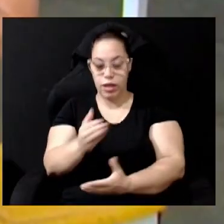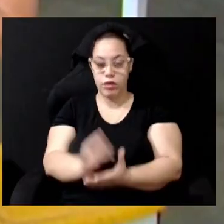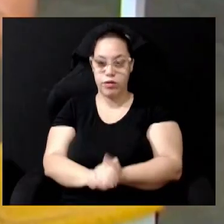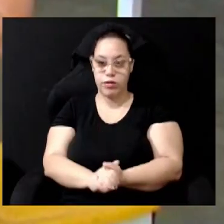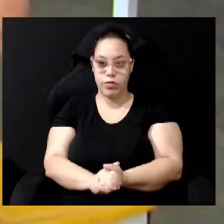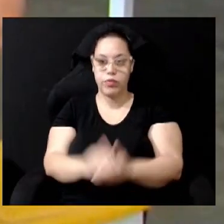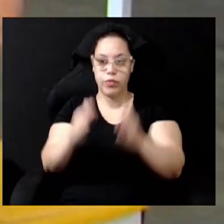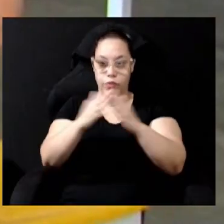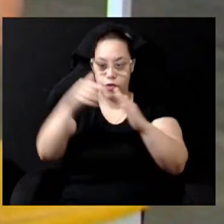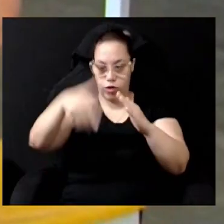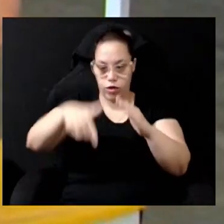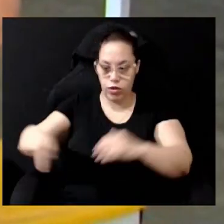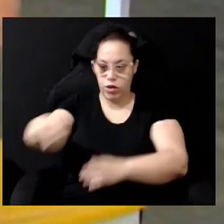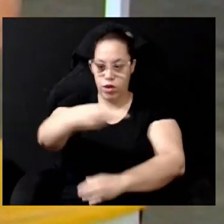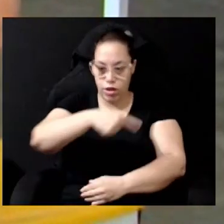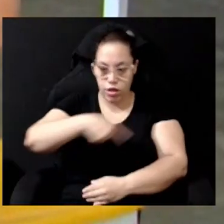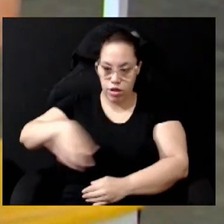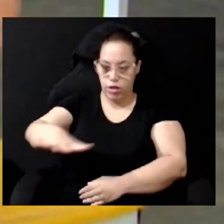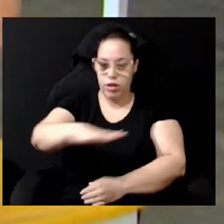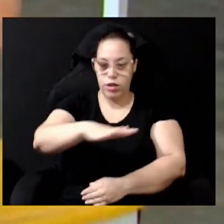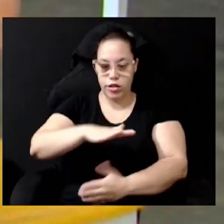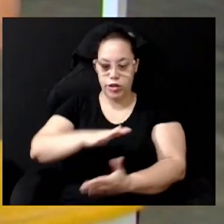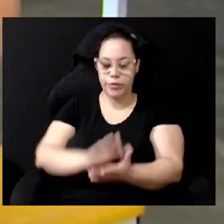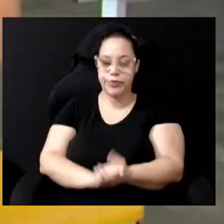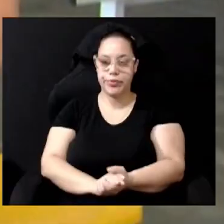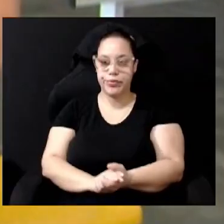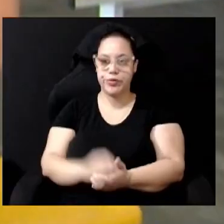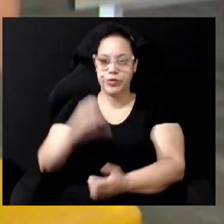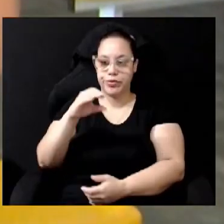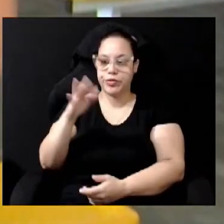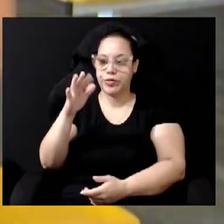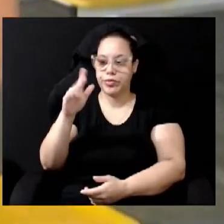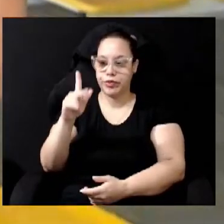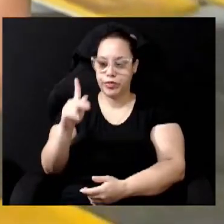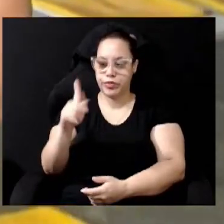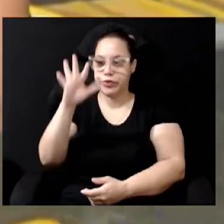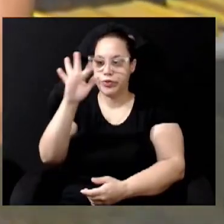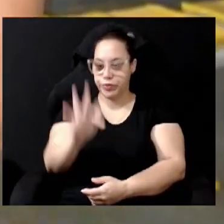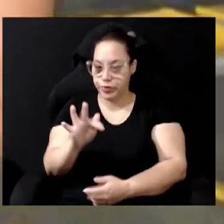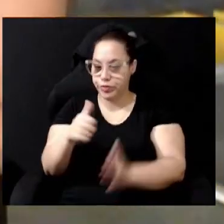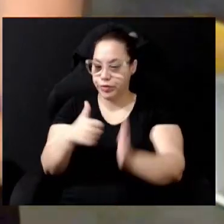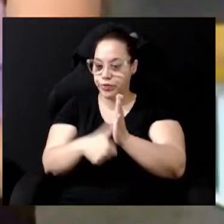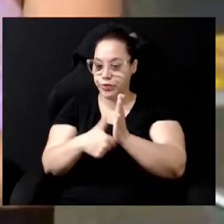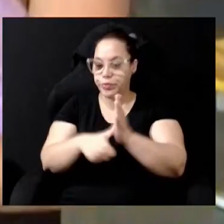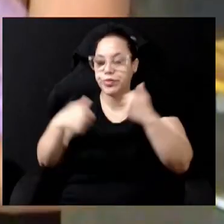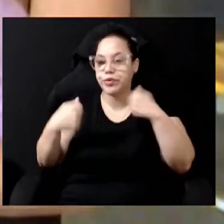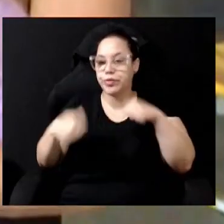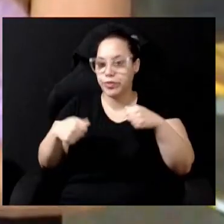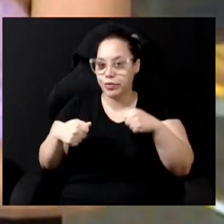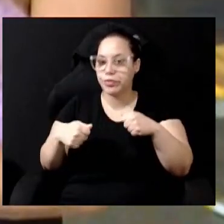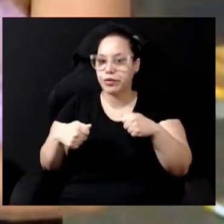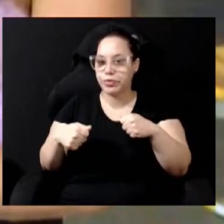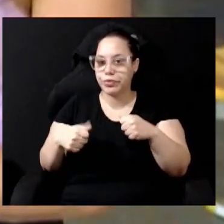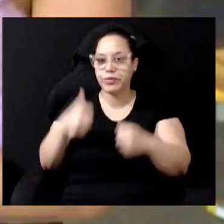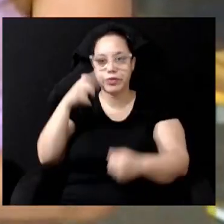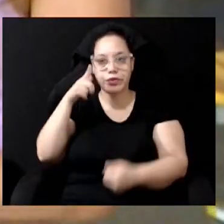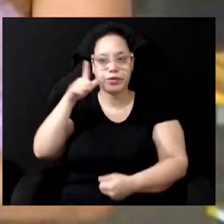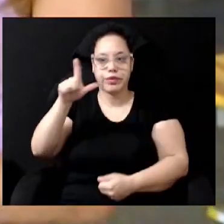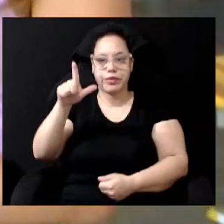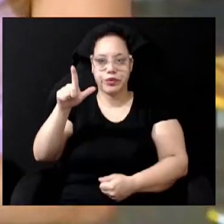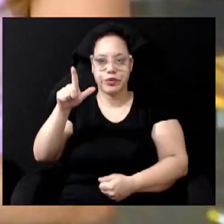da região, né? E o CPF. A gente precisa desses documentos para a gente conseguir